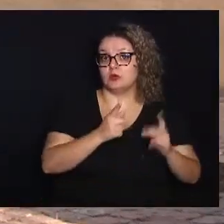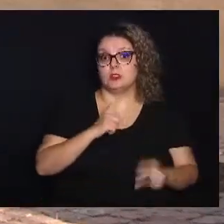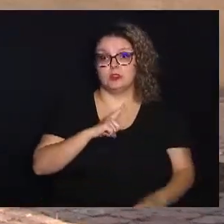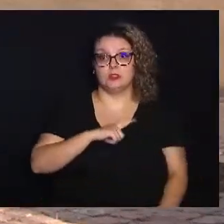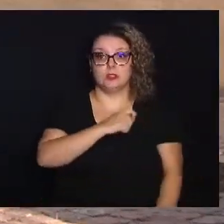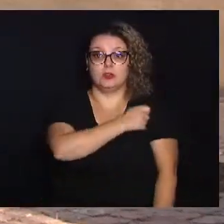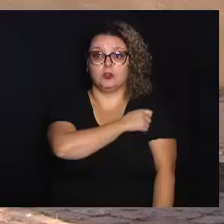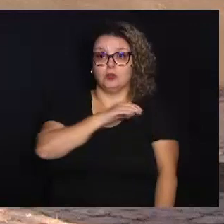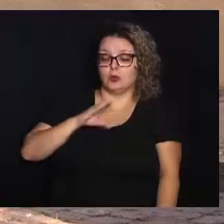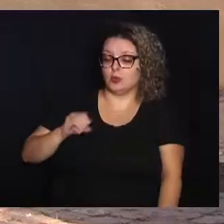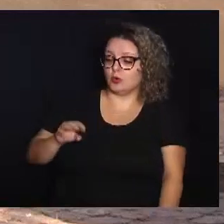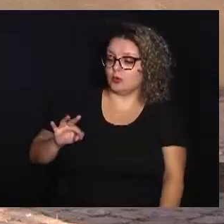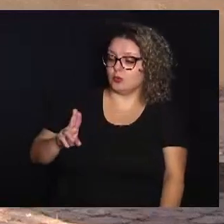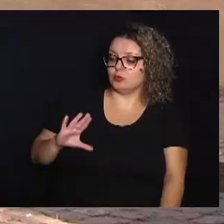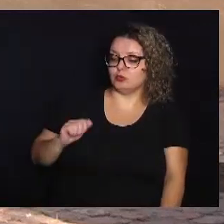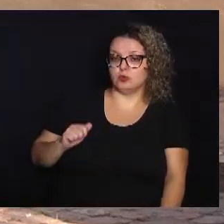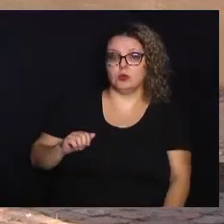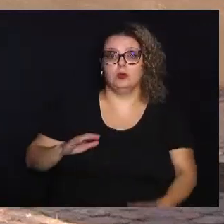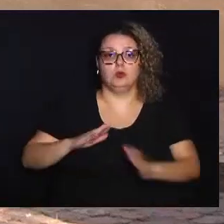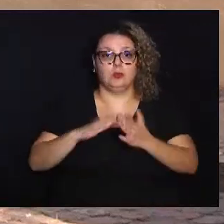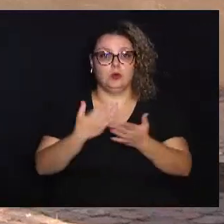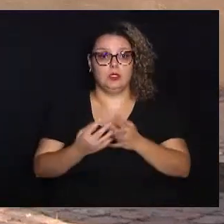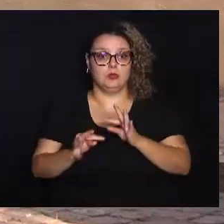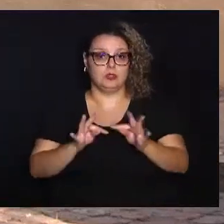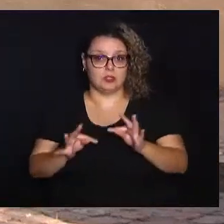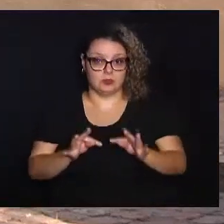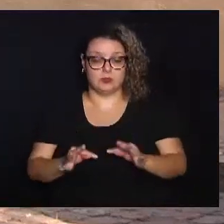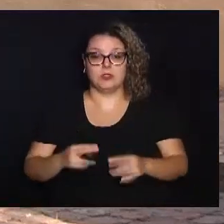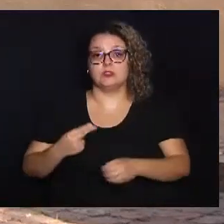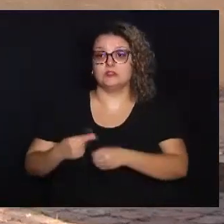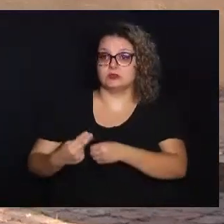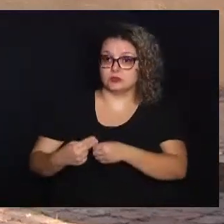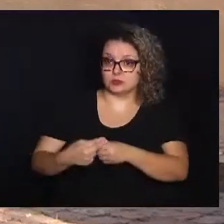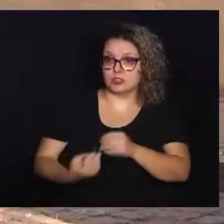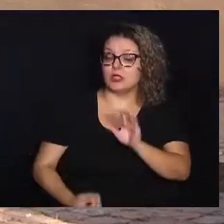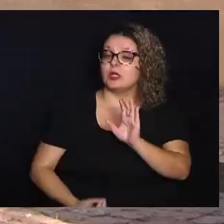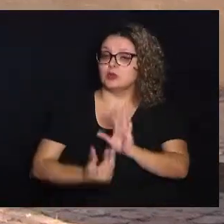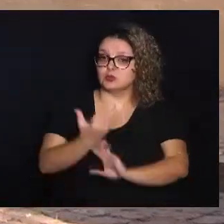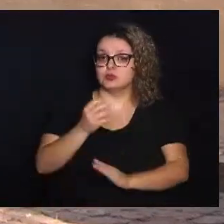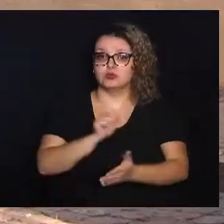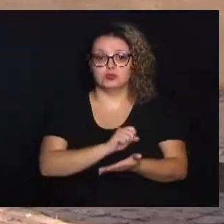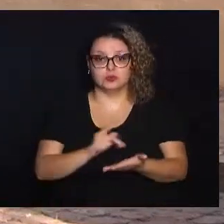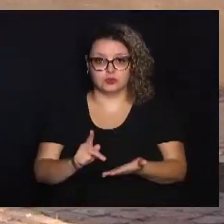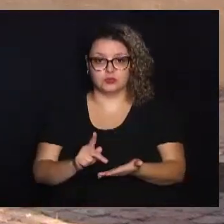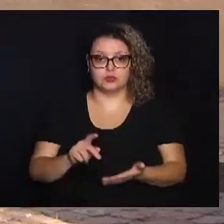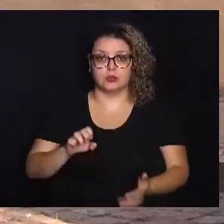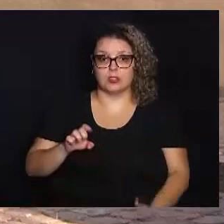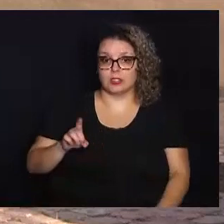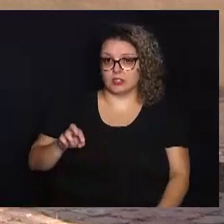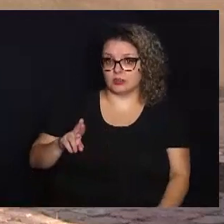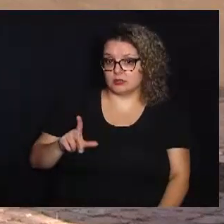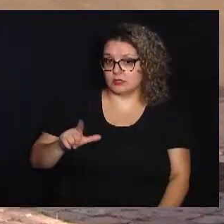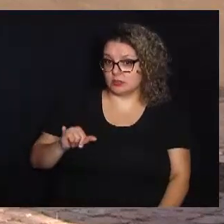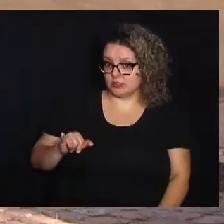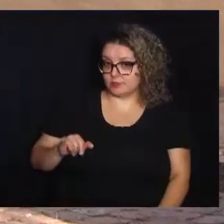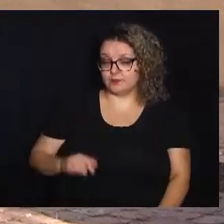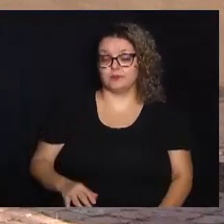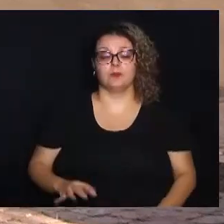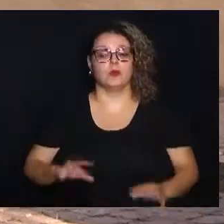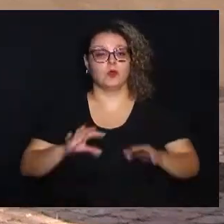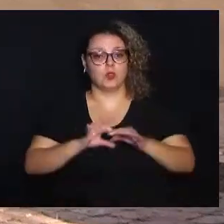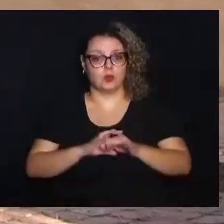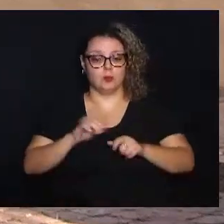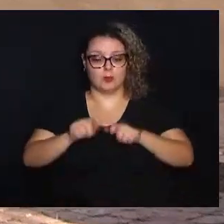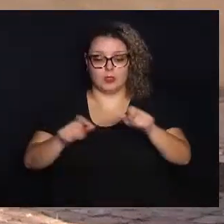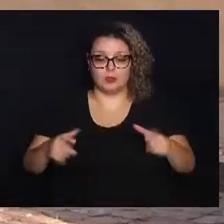encontram-se alunos do cotuca o Colégio Técnico de Campinas da Unicamp criadores do aplicativo ederly que